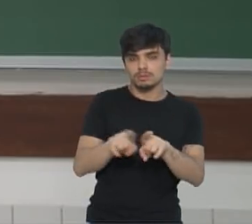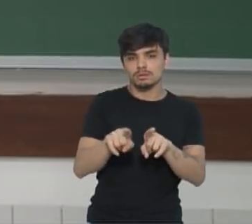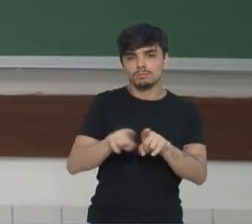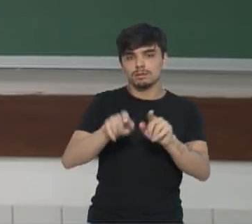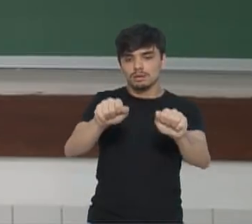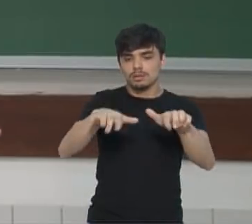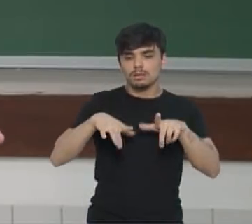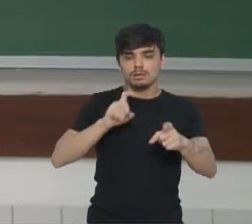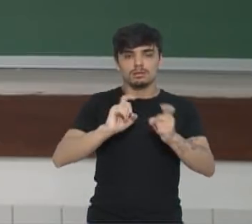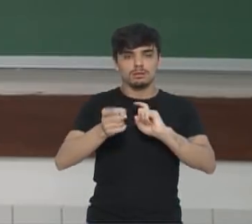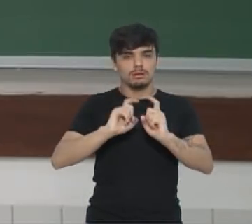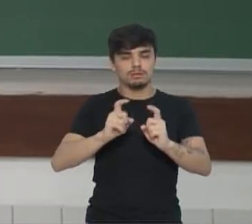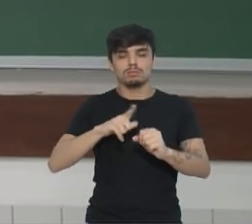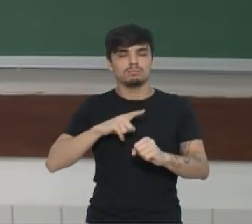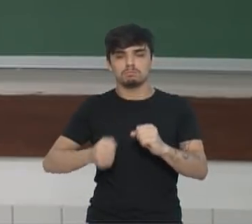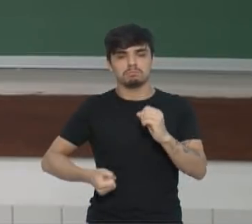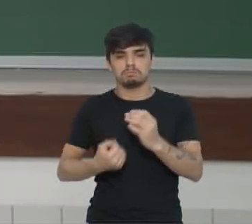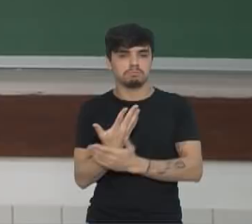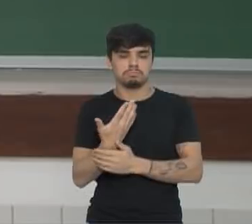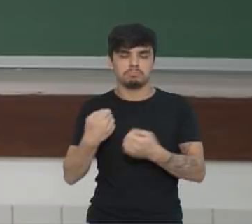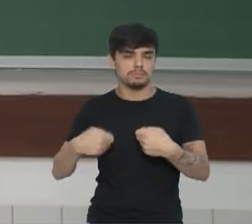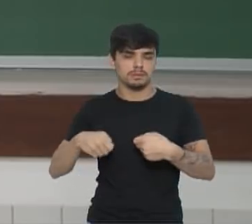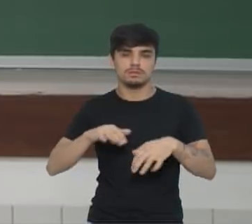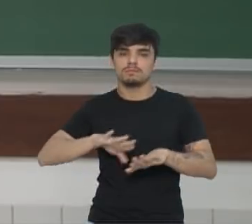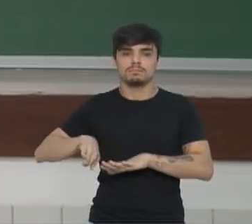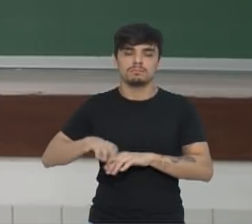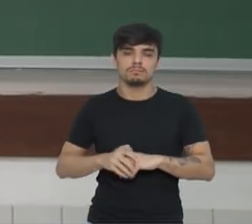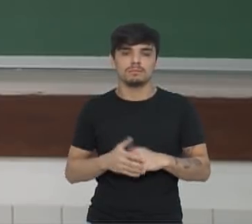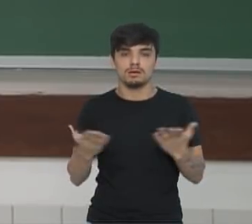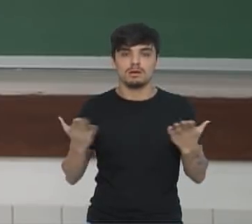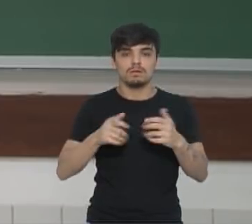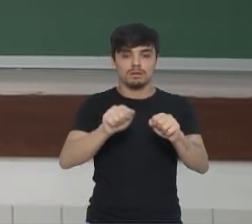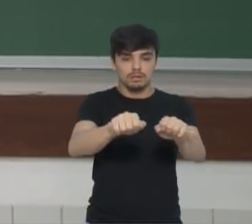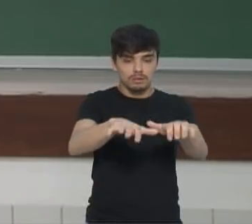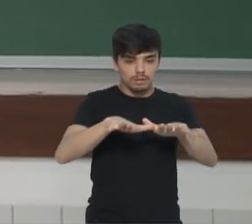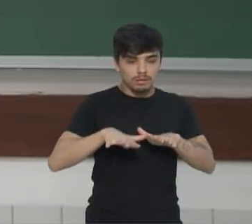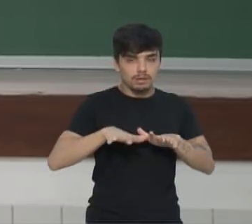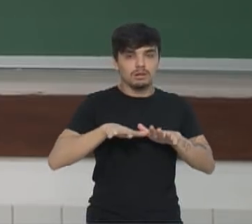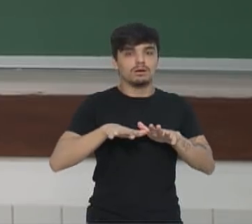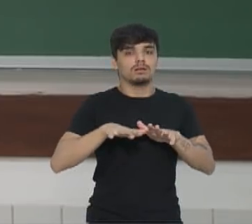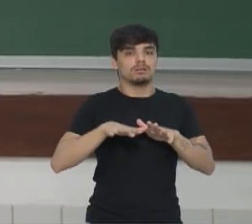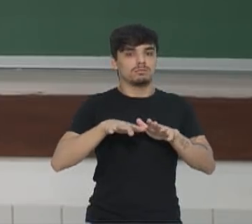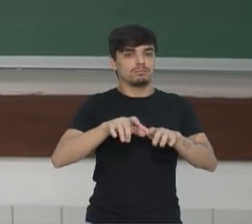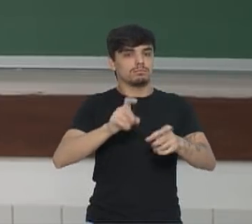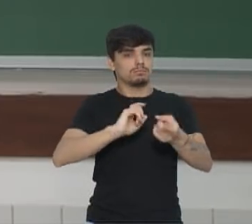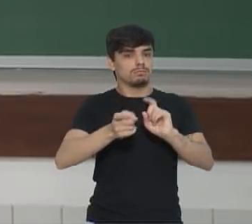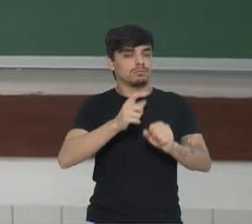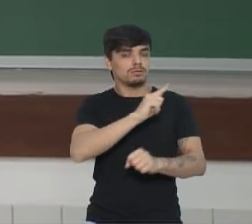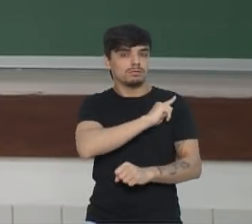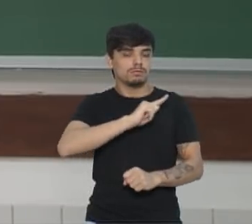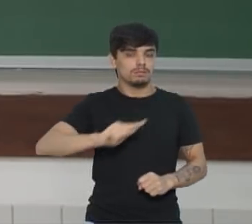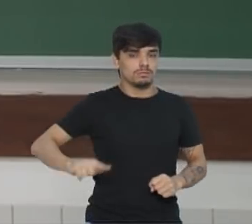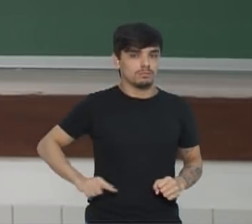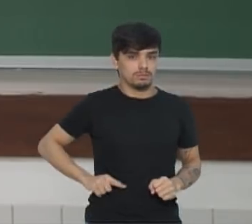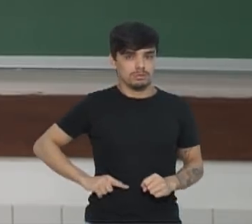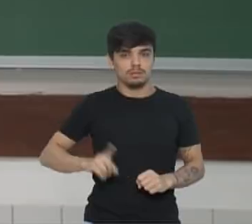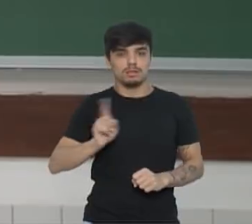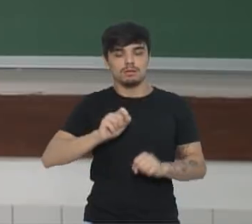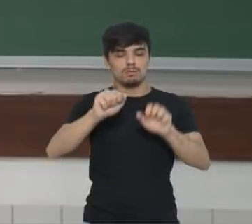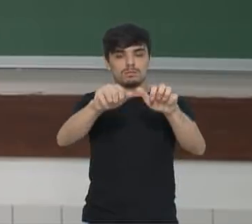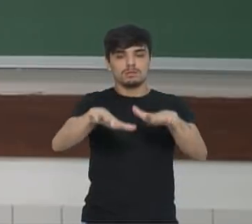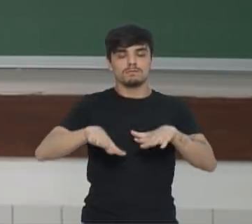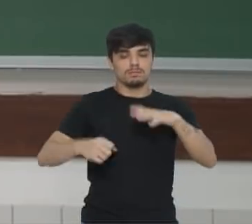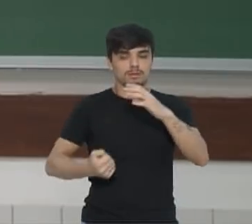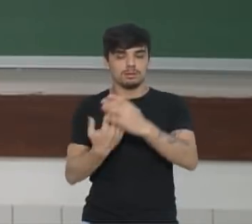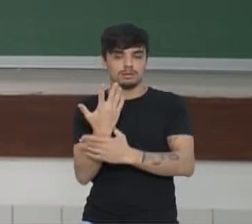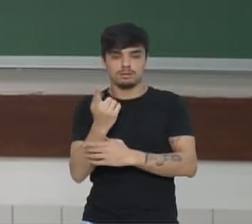não precisava mais existir, agora vamos fazer uma Assembleia de Governo mesmo, não uma Assembleia para criar o país, uma Assembleia